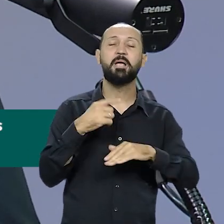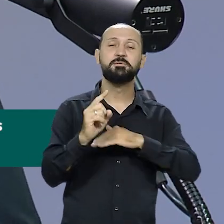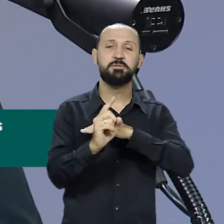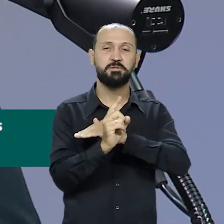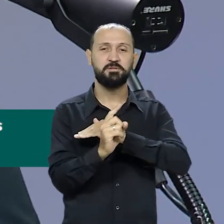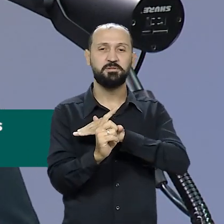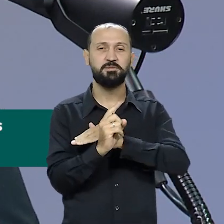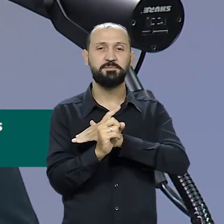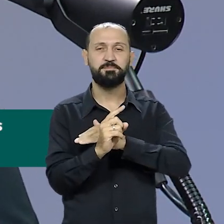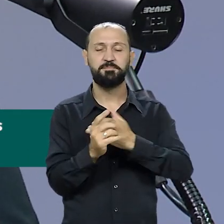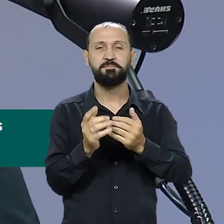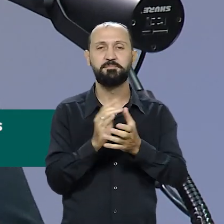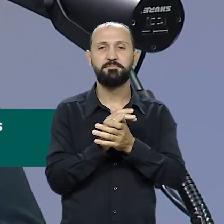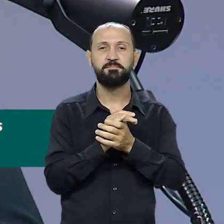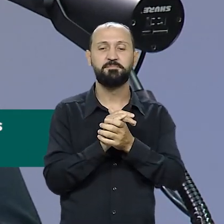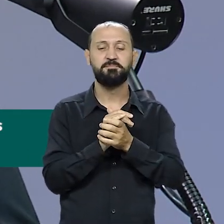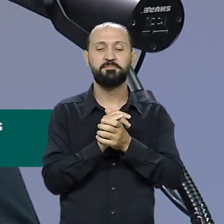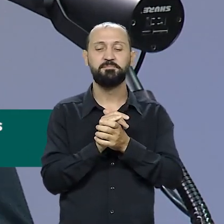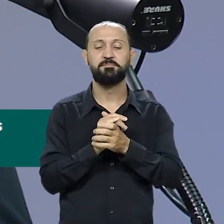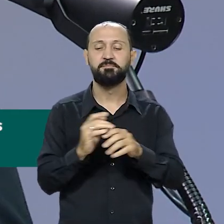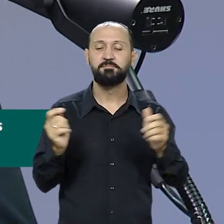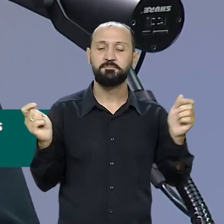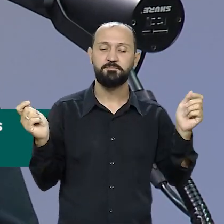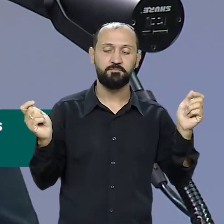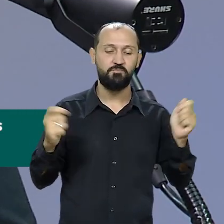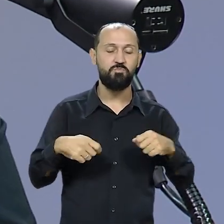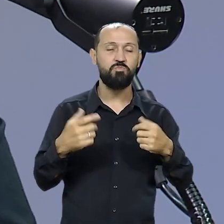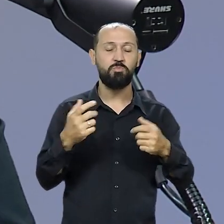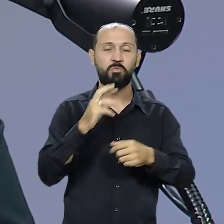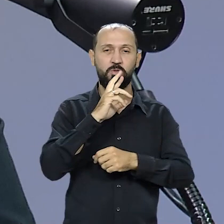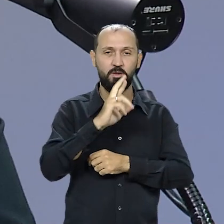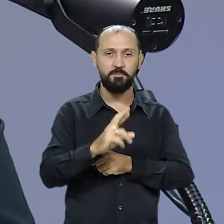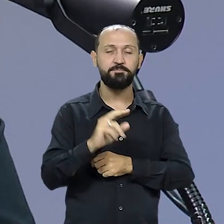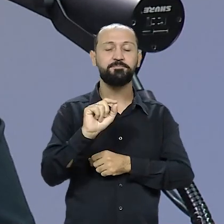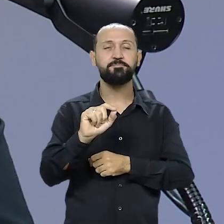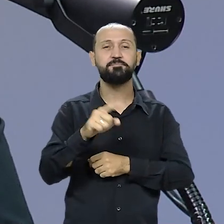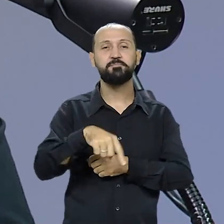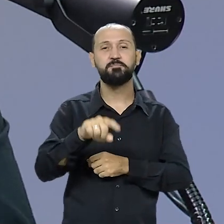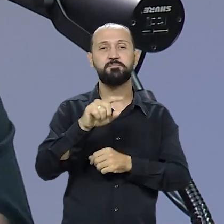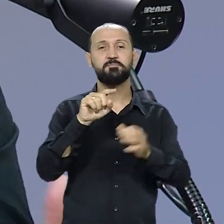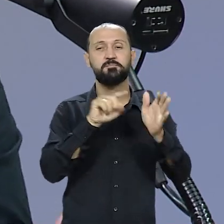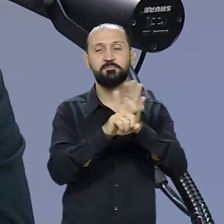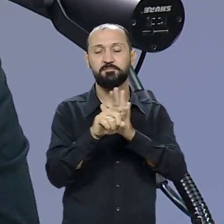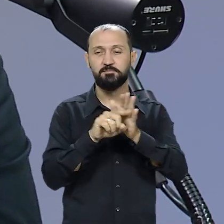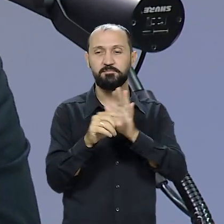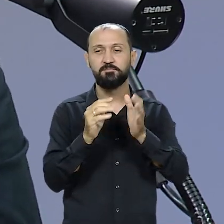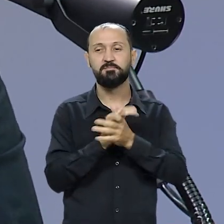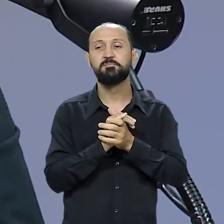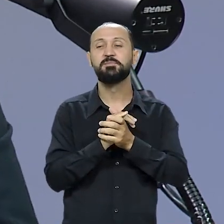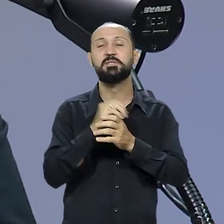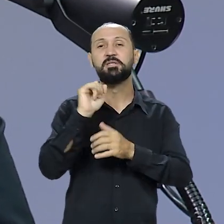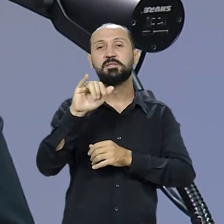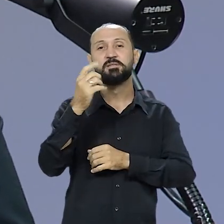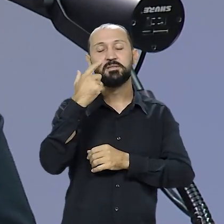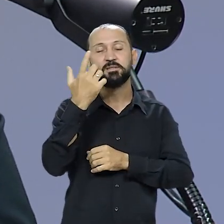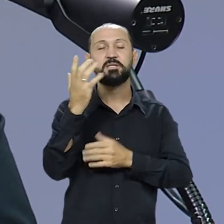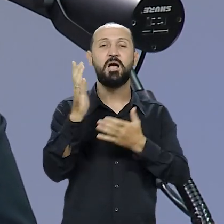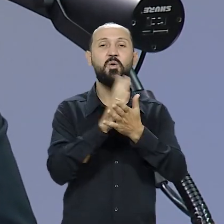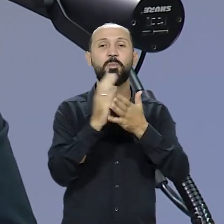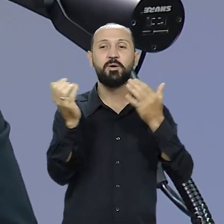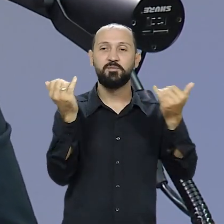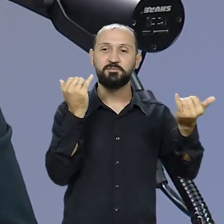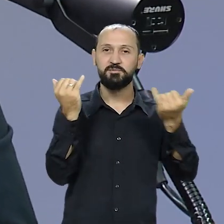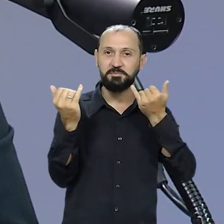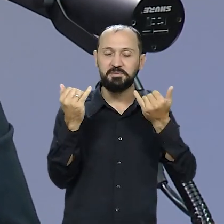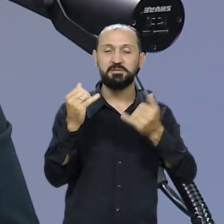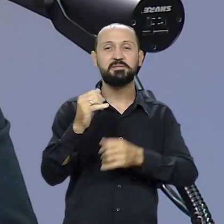atendê-lo e poder responder suas questões. E se quiser alguma informação, nós